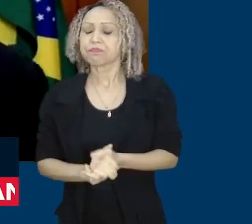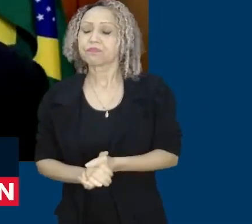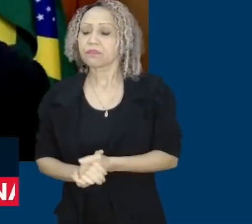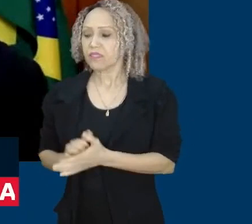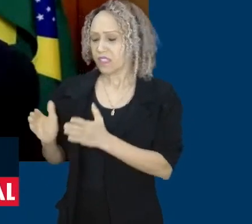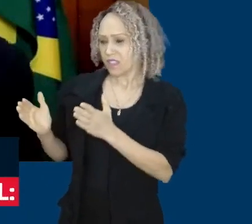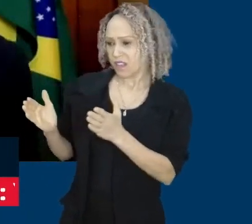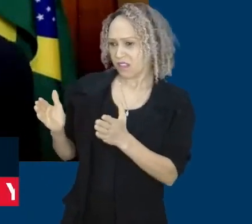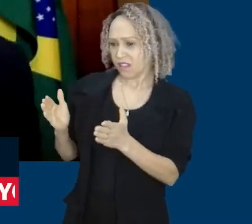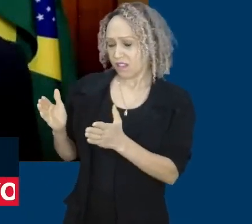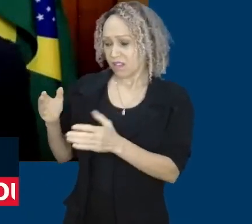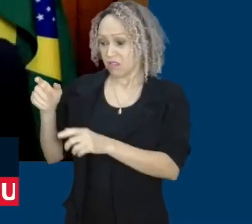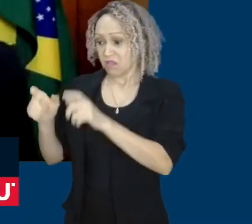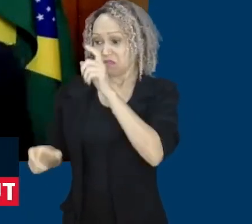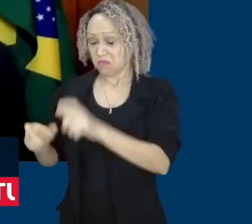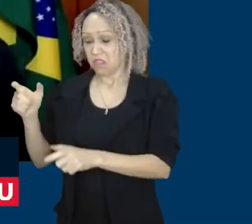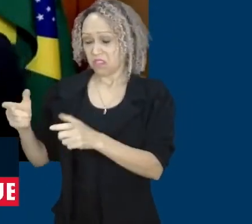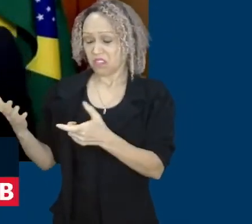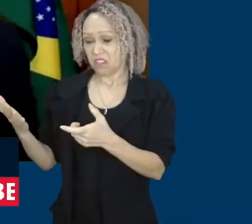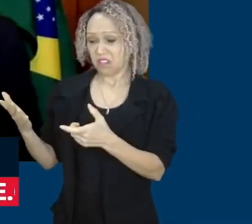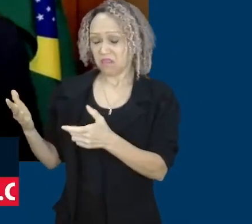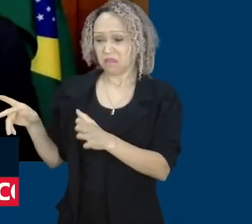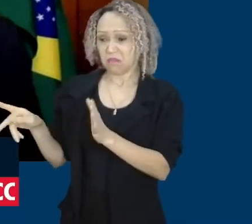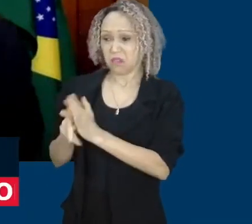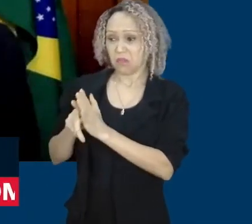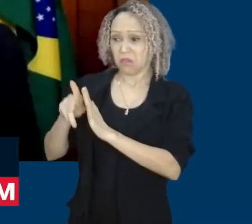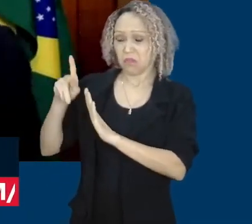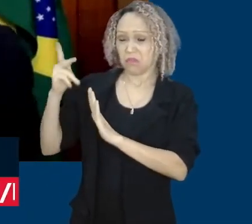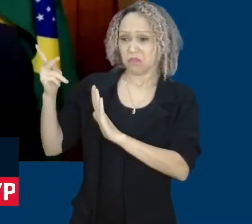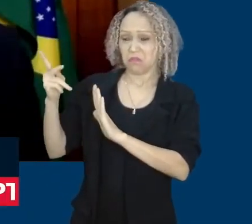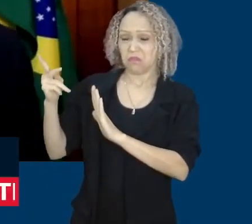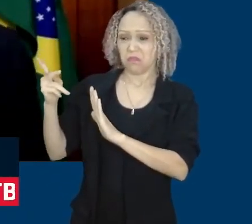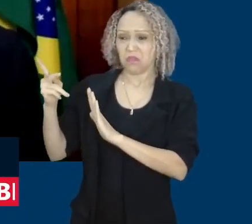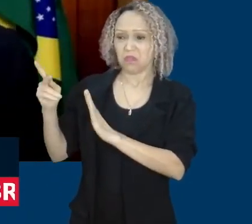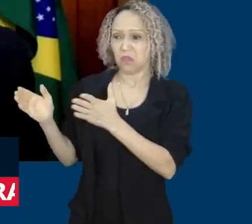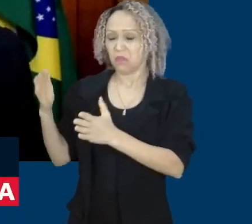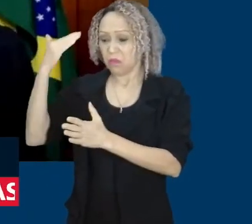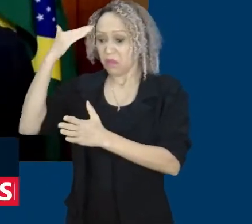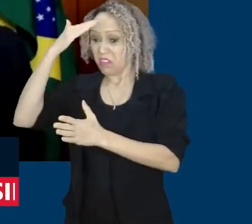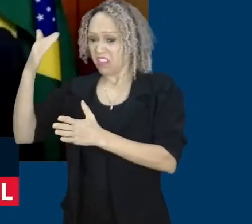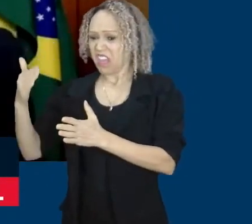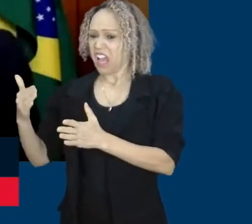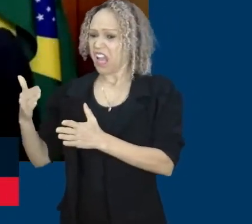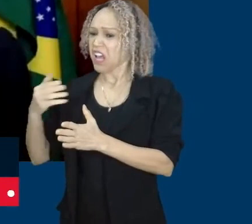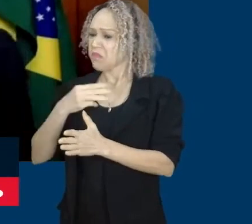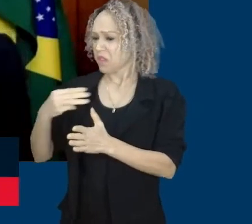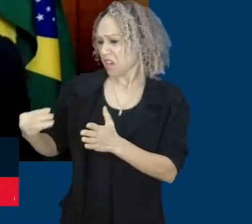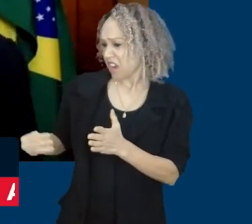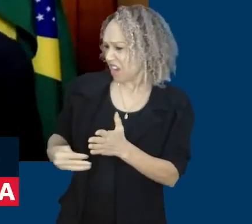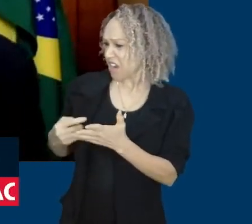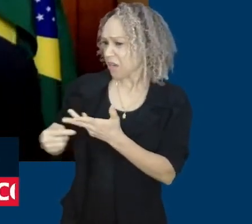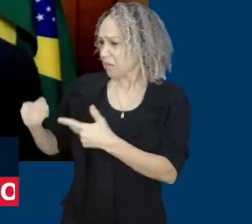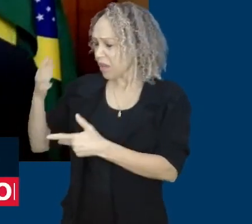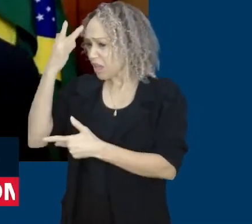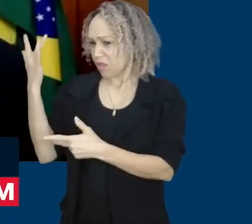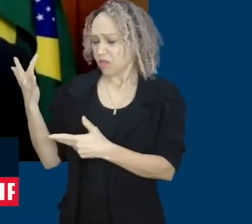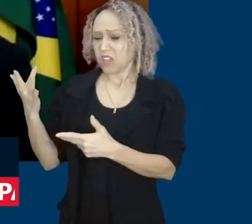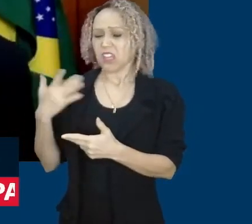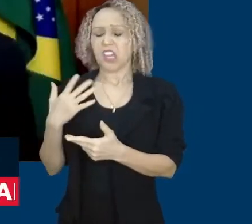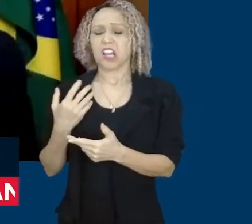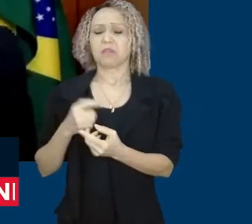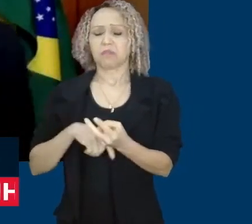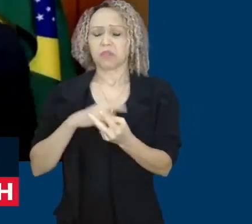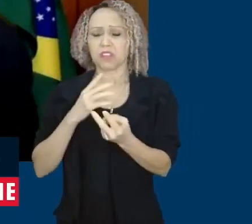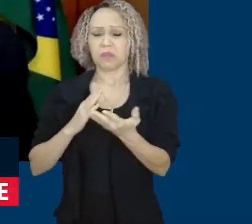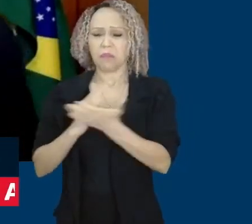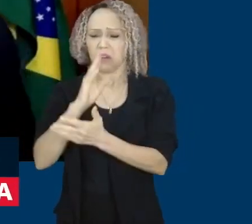liberava 2 agrotóxicos por dia, são aqueles que defendem um setor que é importante para o mundo, importante para o Brasil, que é a produção de